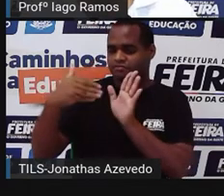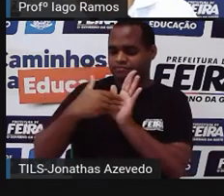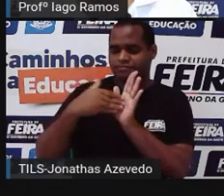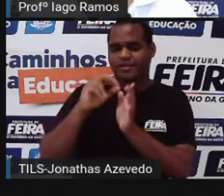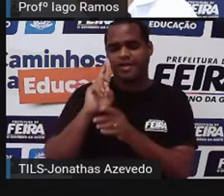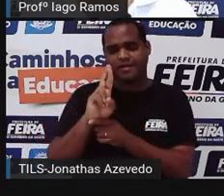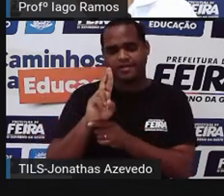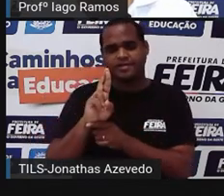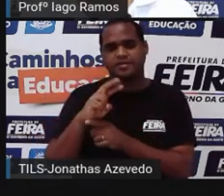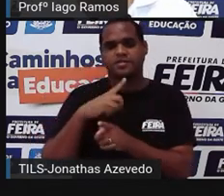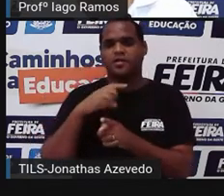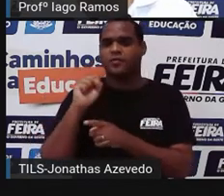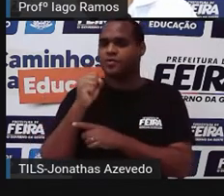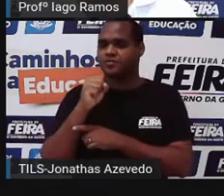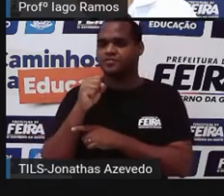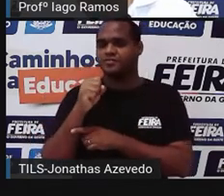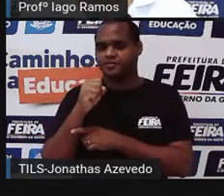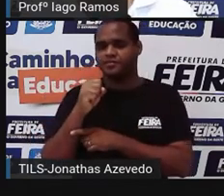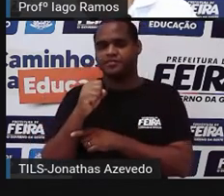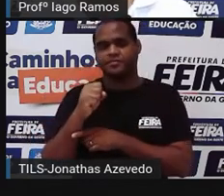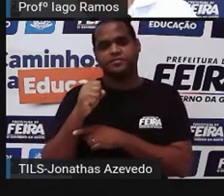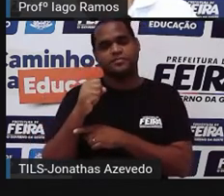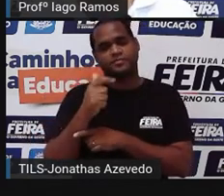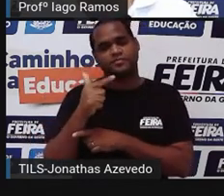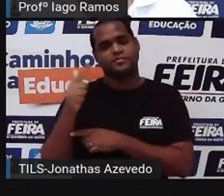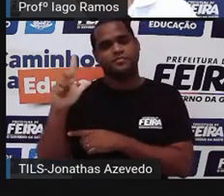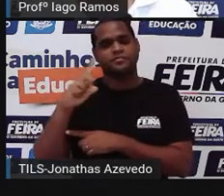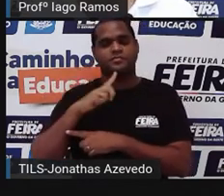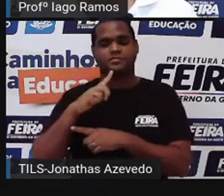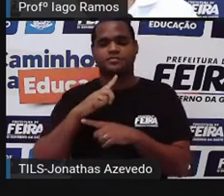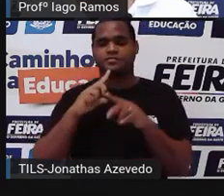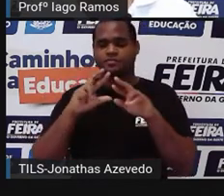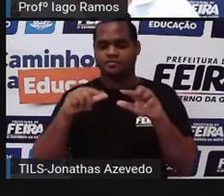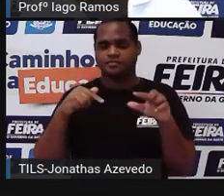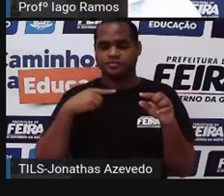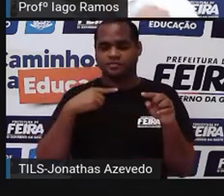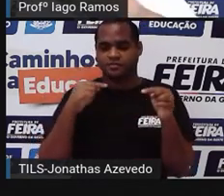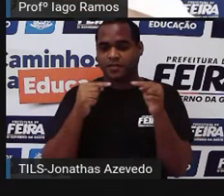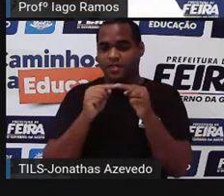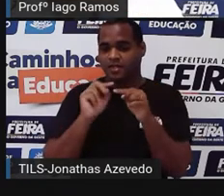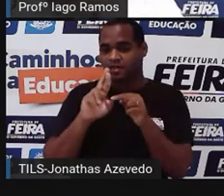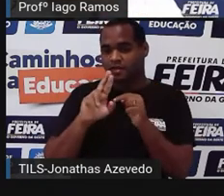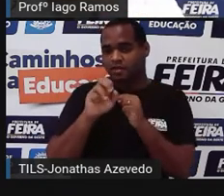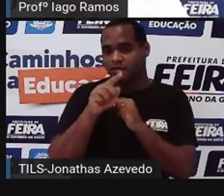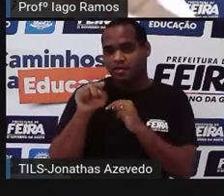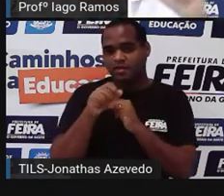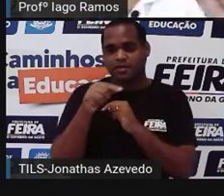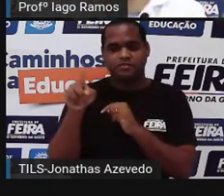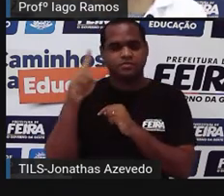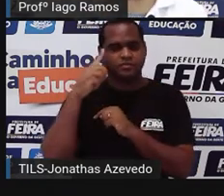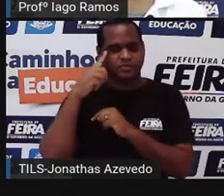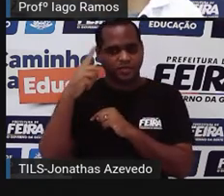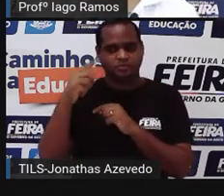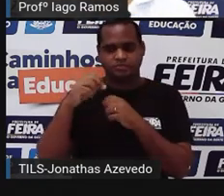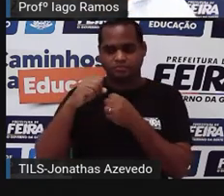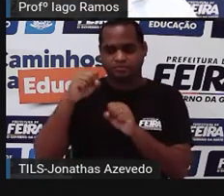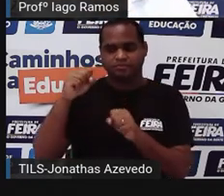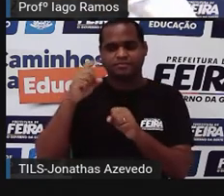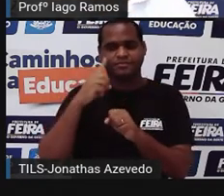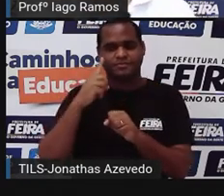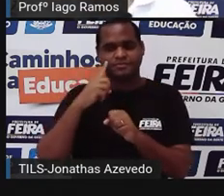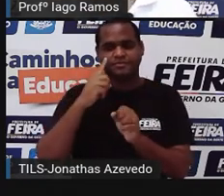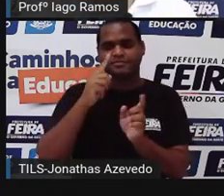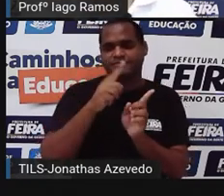R E que mede 8 a gente faz outra razão aí eu fiz a razão pegando o lado do grande para o lado do